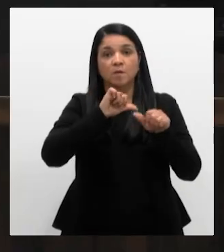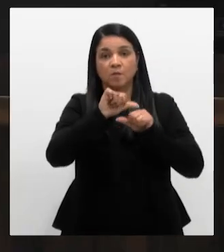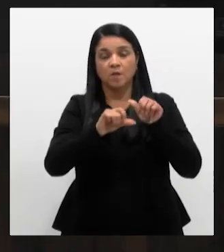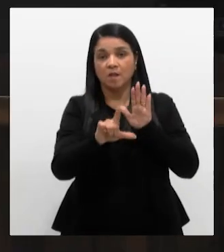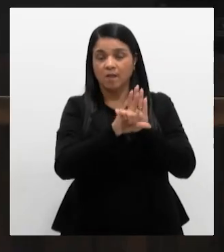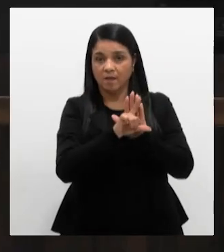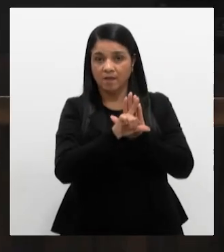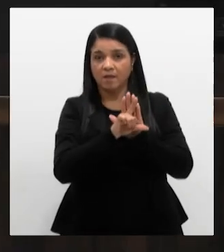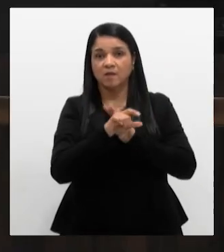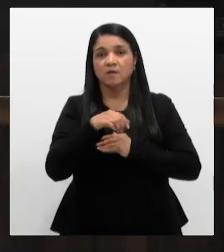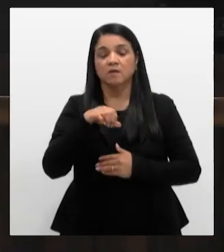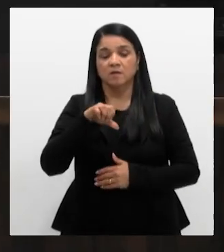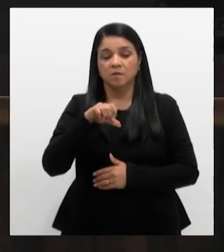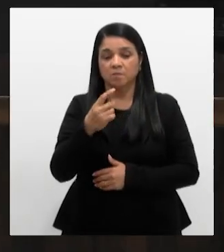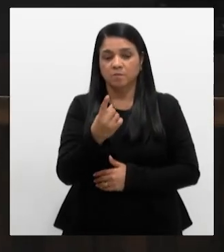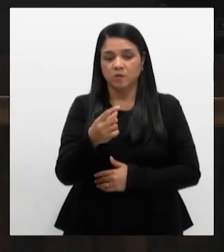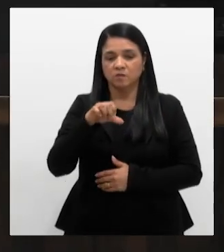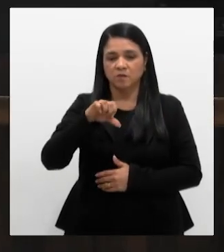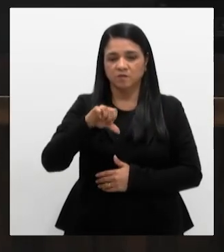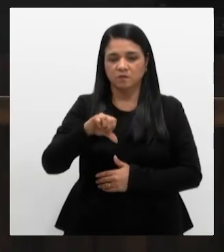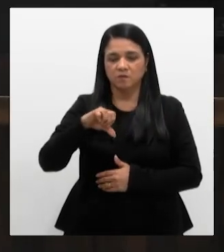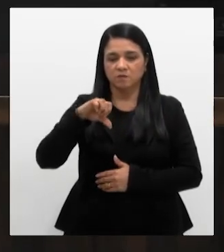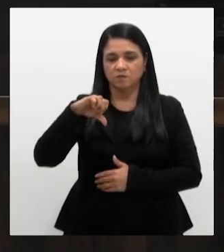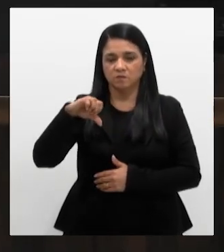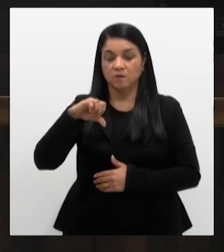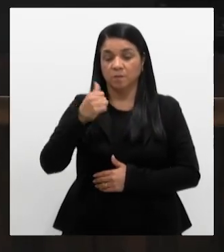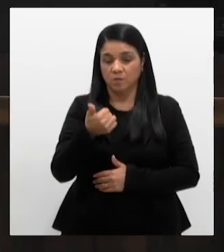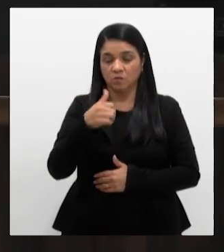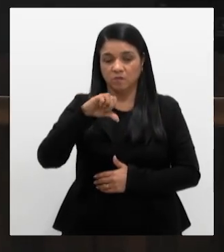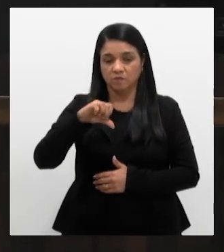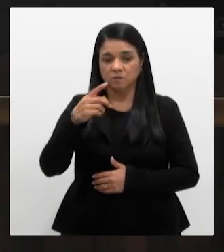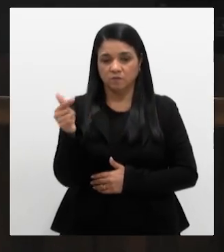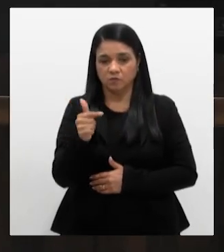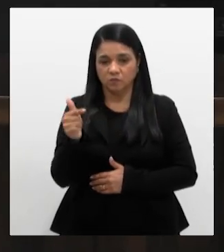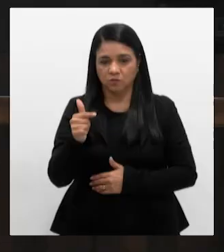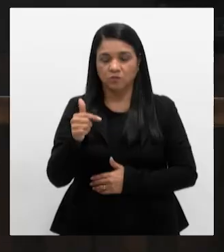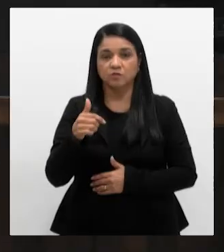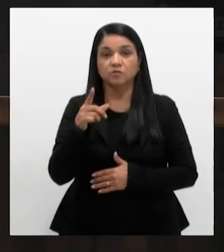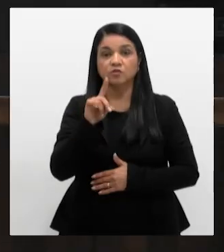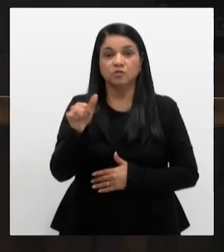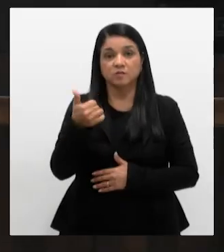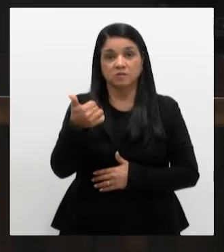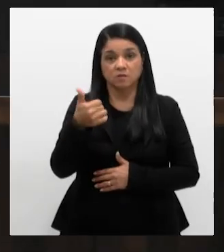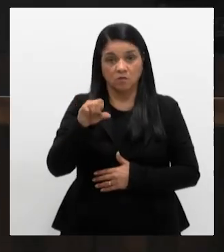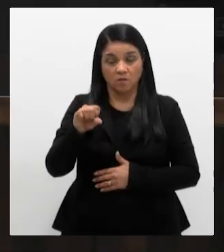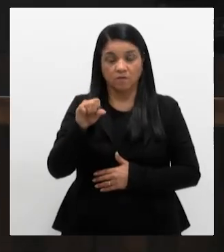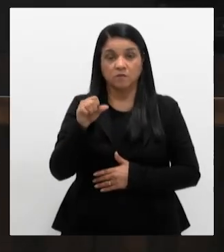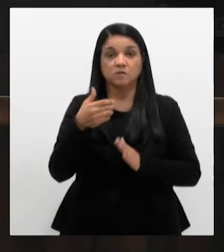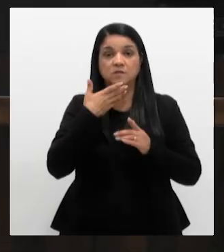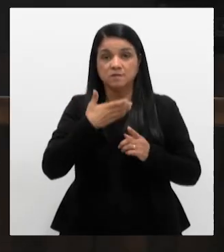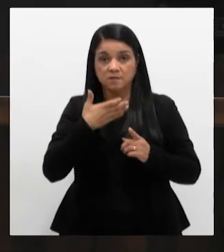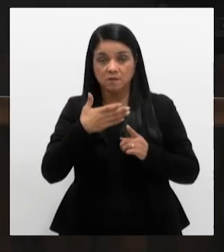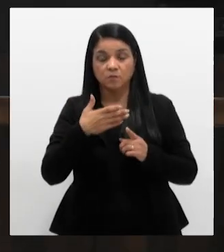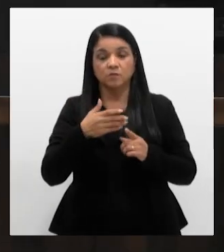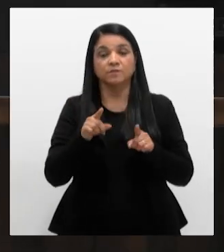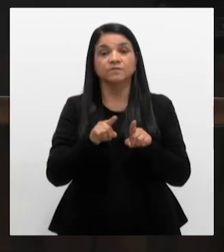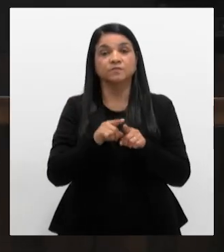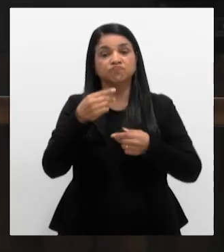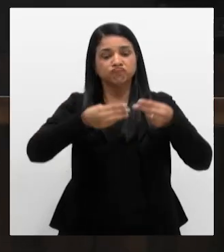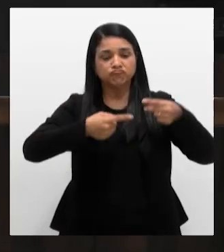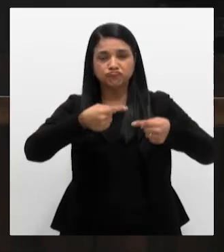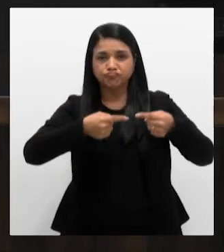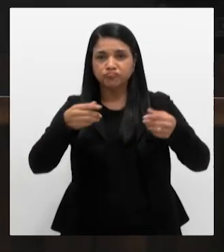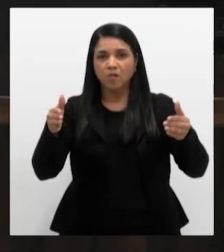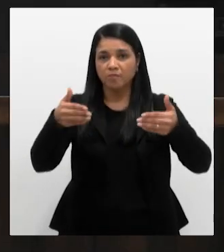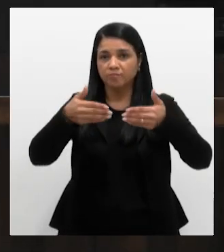número 1922, 19 de dezembro de 91. Em discussão, não havendo quem queira discutir, encerrada a